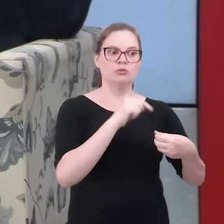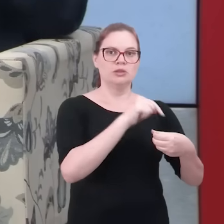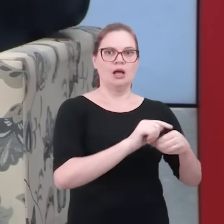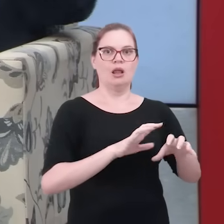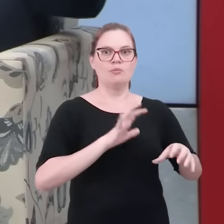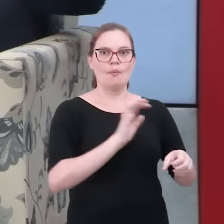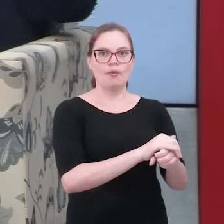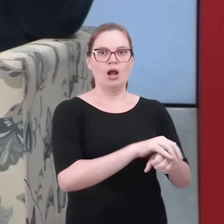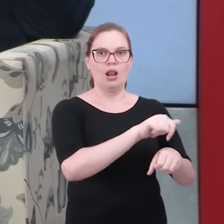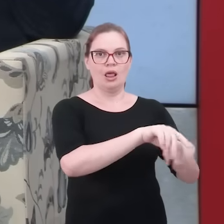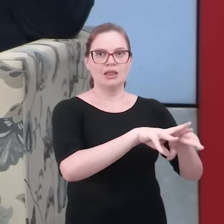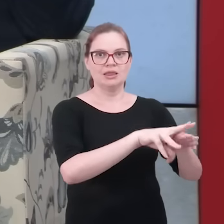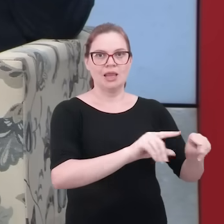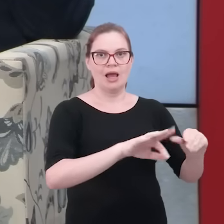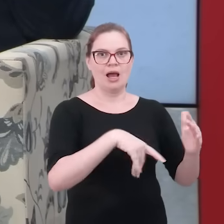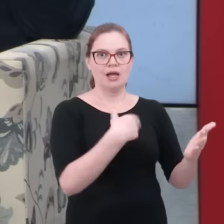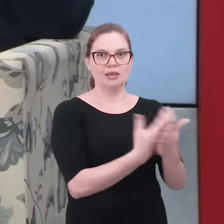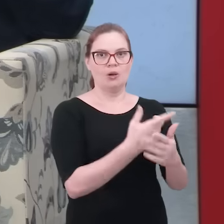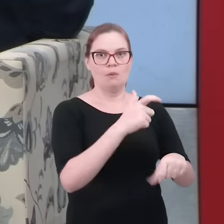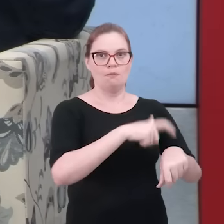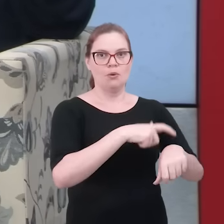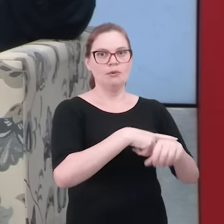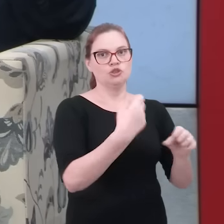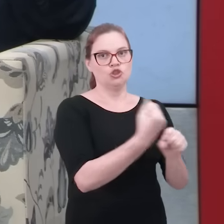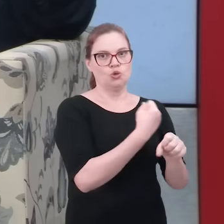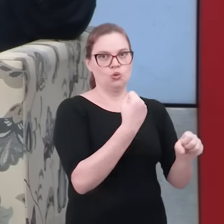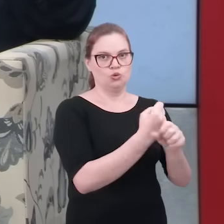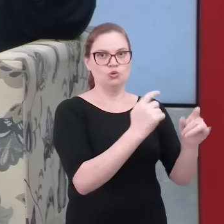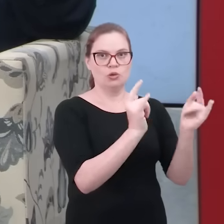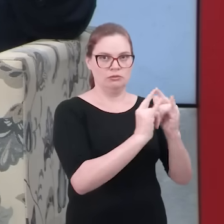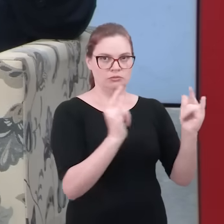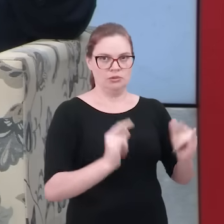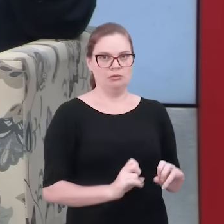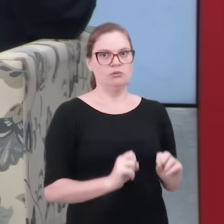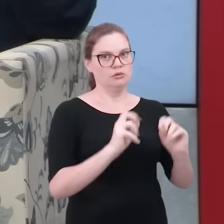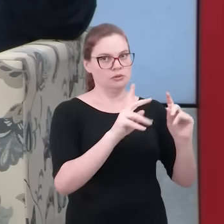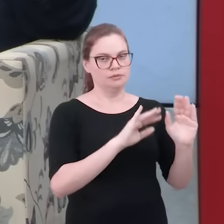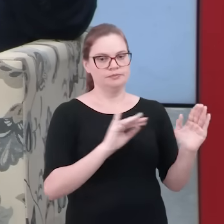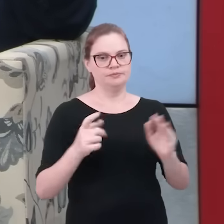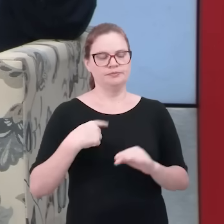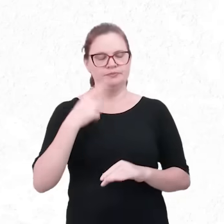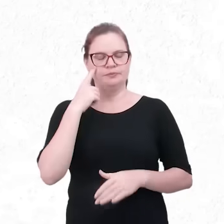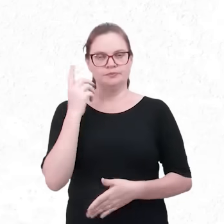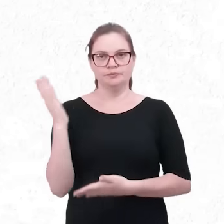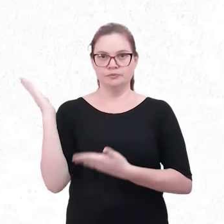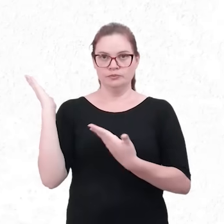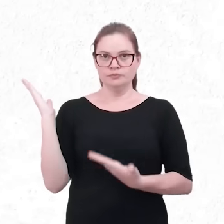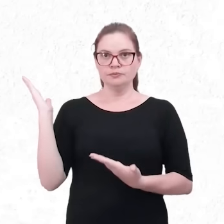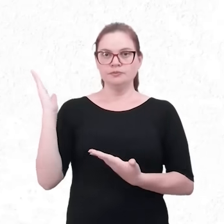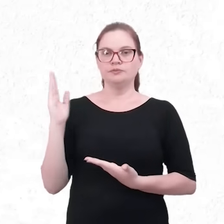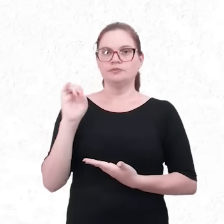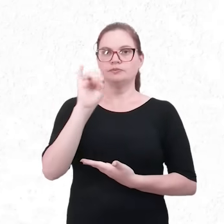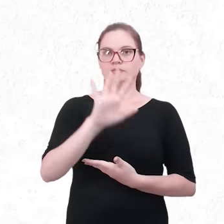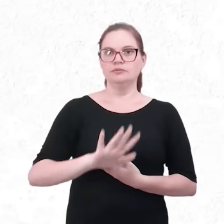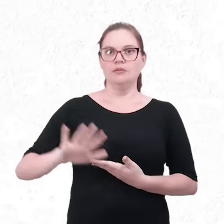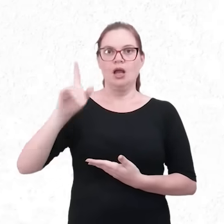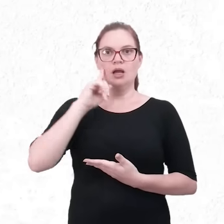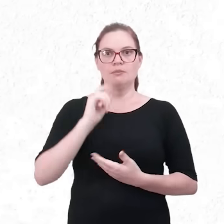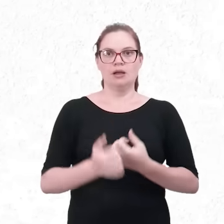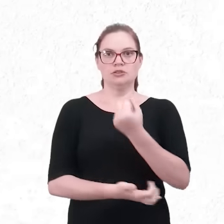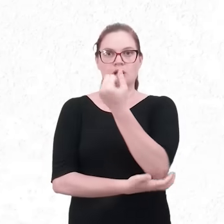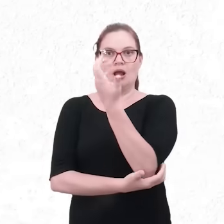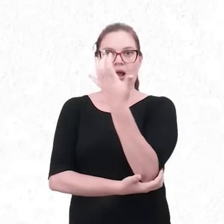terra até a construção do templo. Nós vamos colocar na tela o quadro